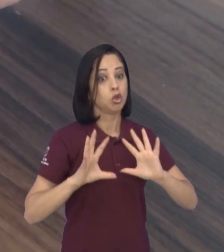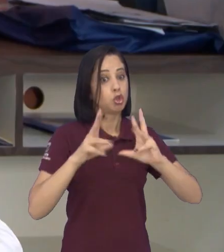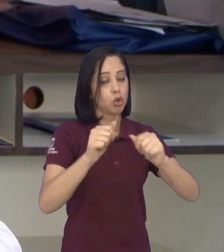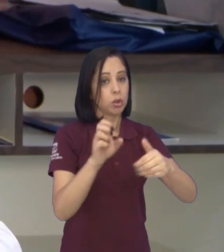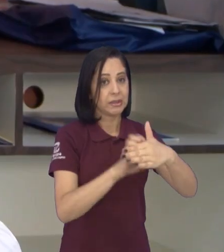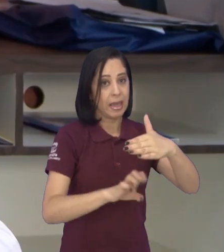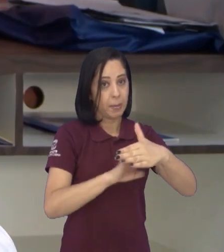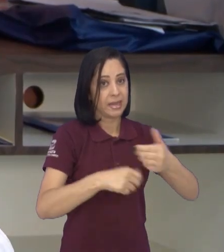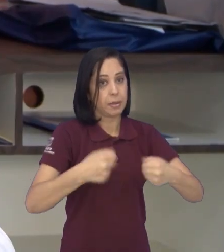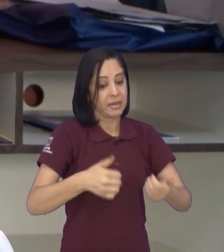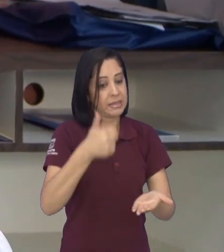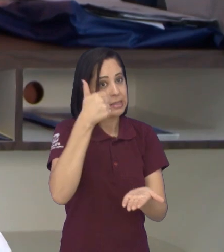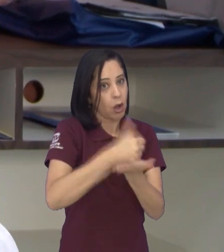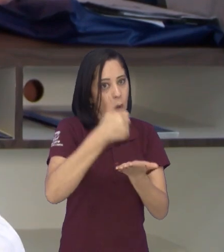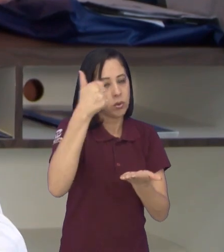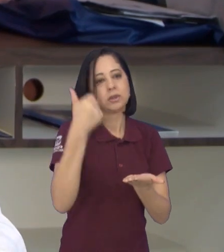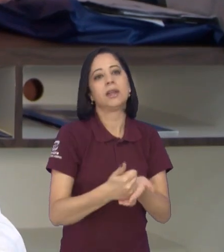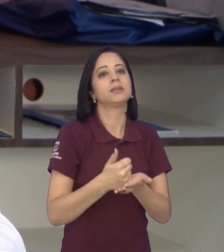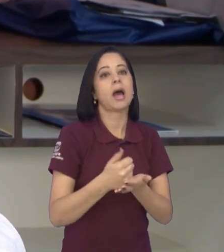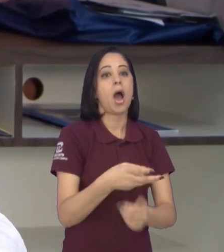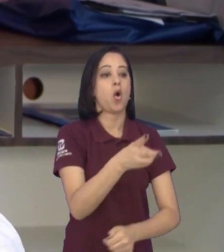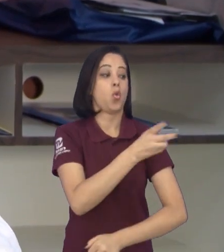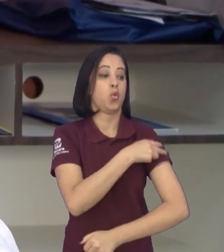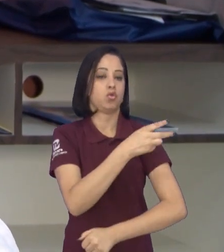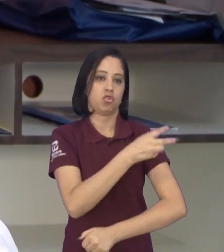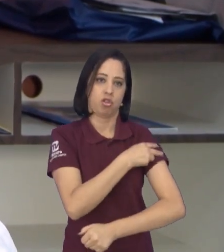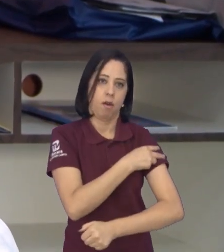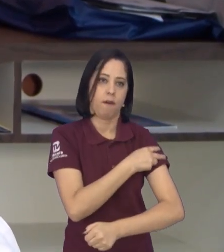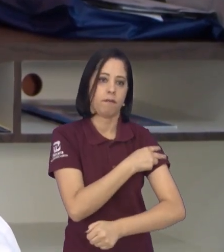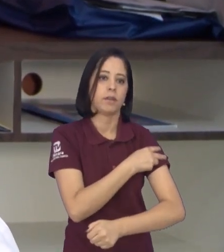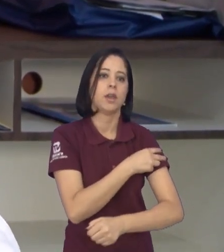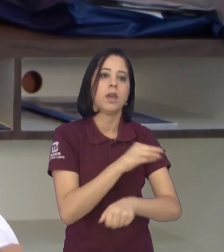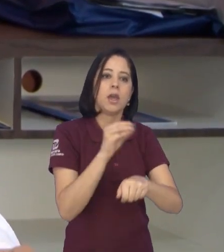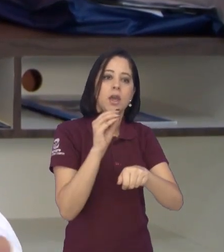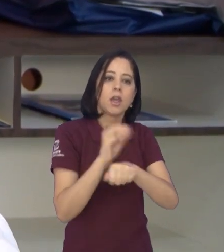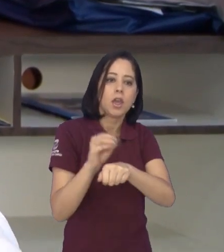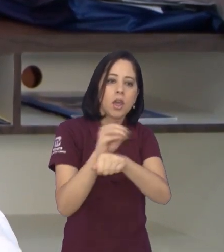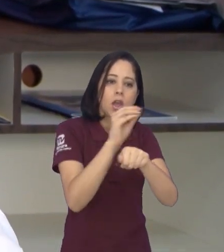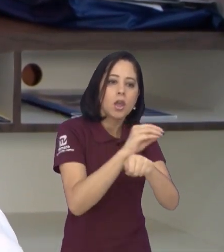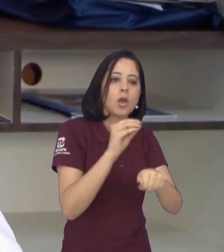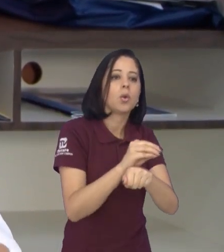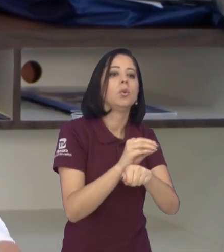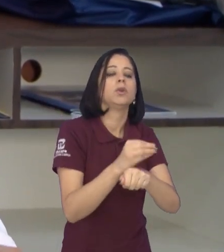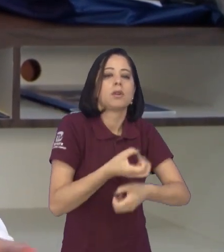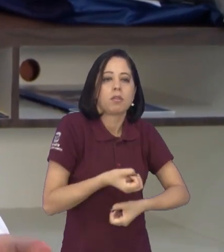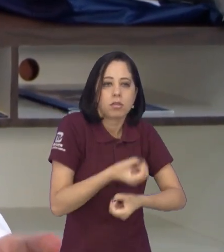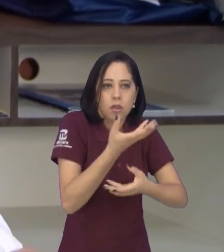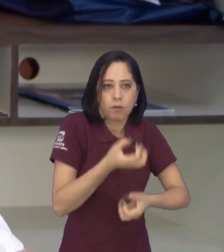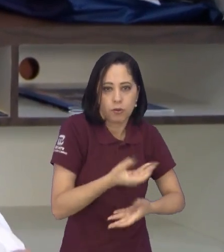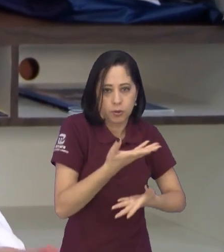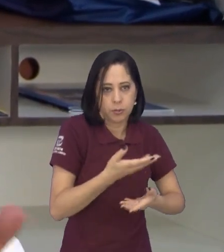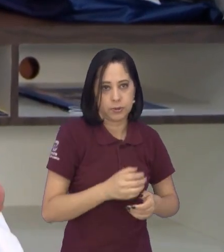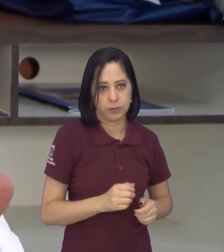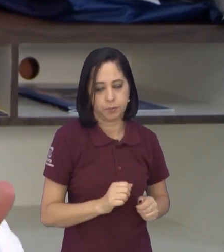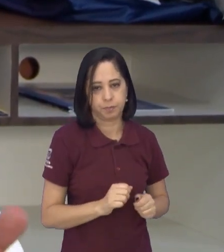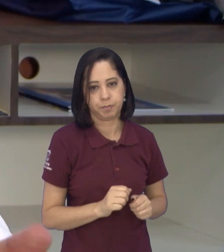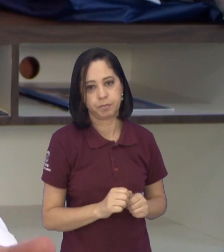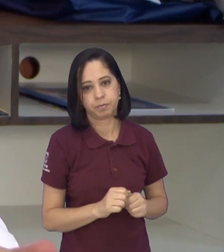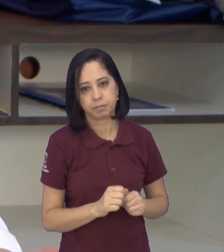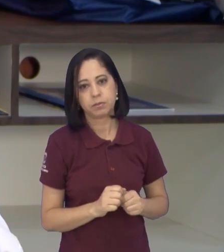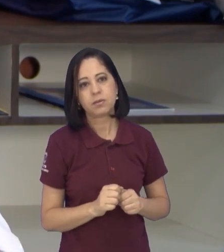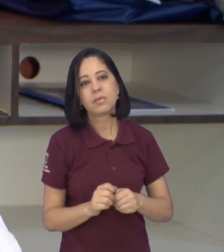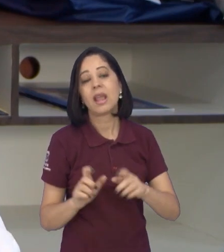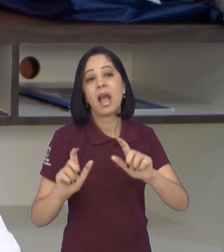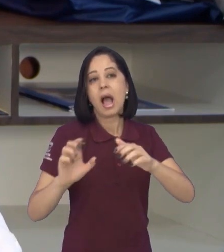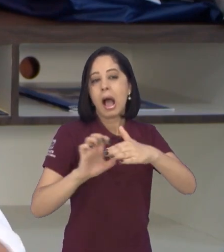dados. Só que a ANPD, a Autoridade Nacional de Proteção de Dados, liberou para as empresas de pequeno porte a